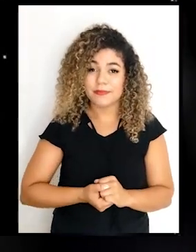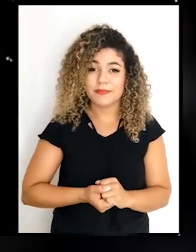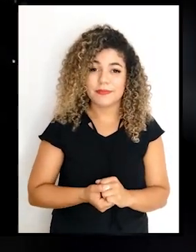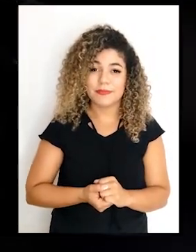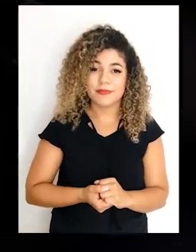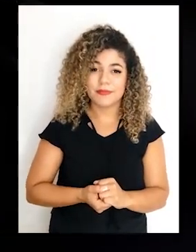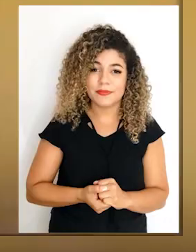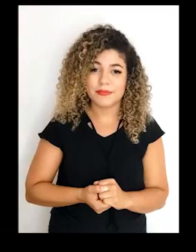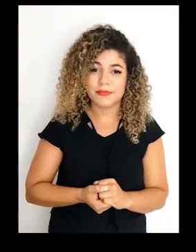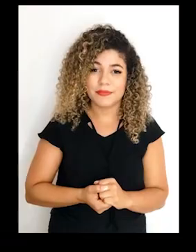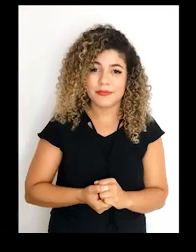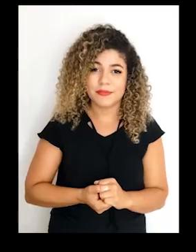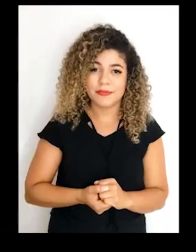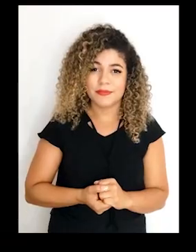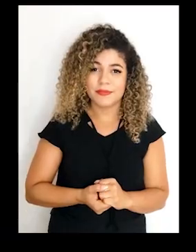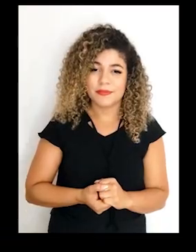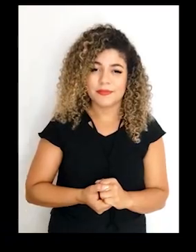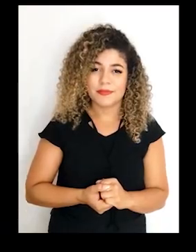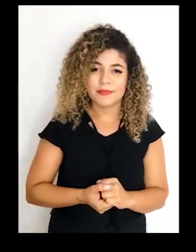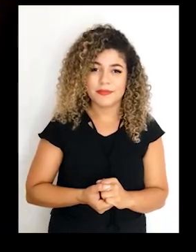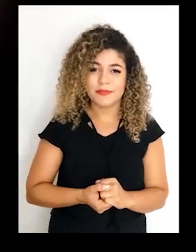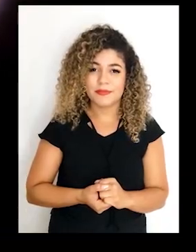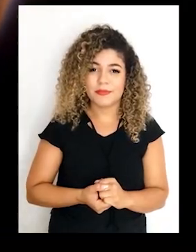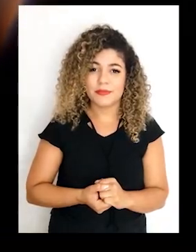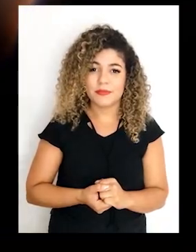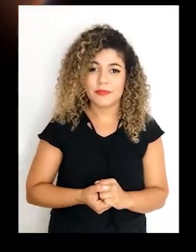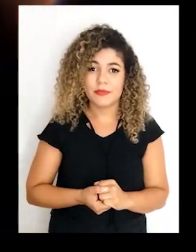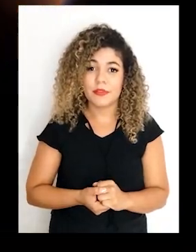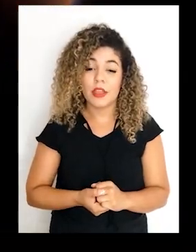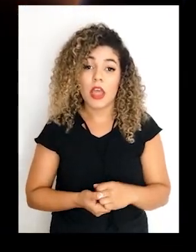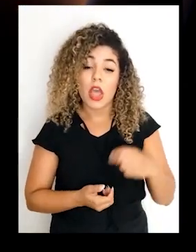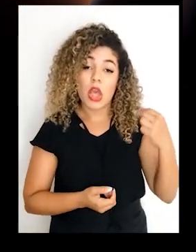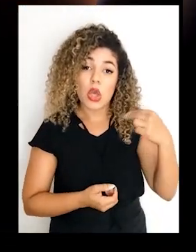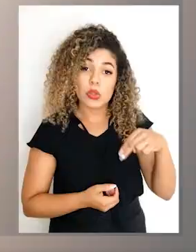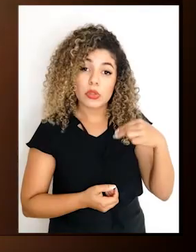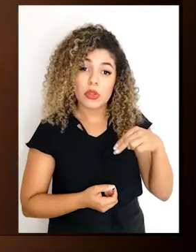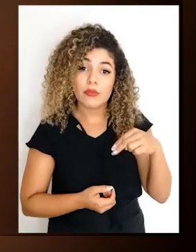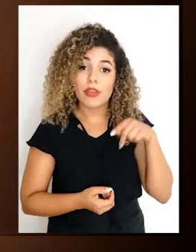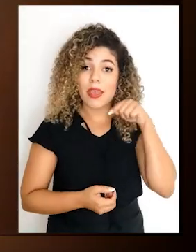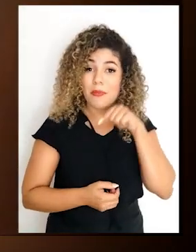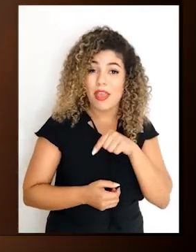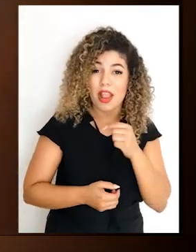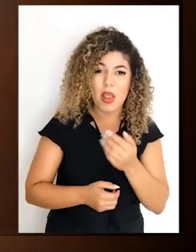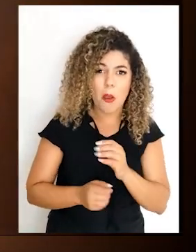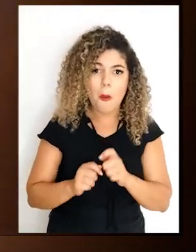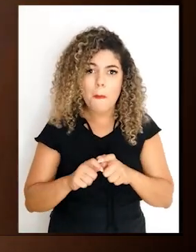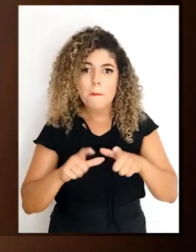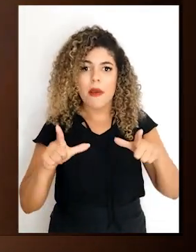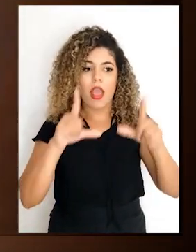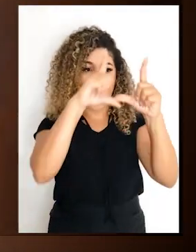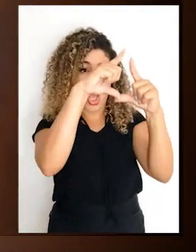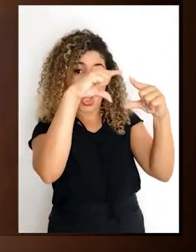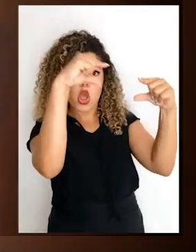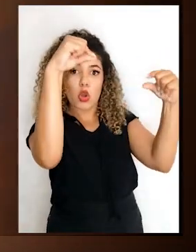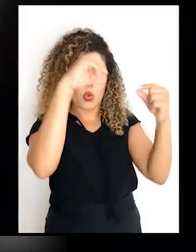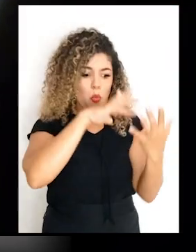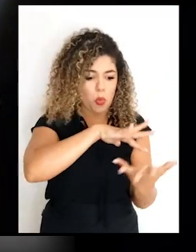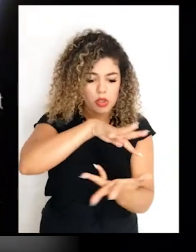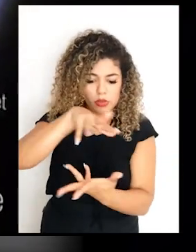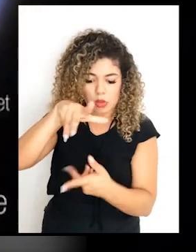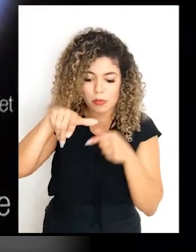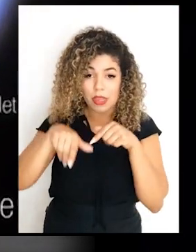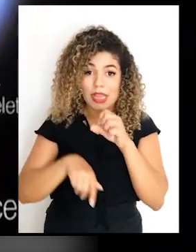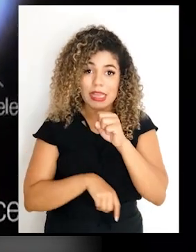Em novembro, Titã, maior lua de Saturno, foi observada pela primeira vez pelo